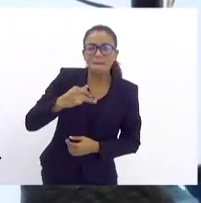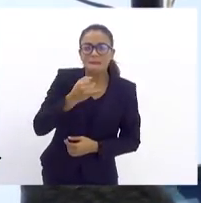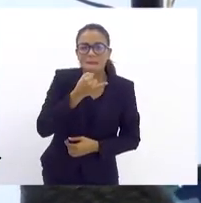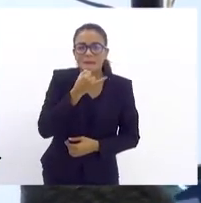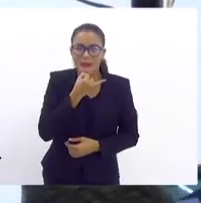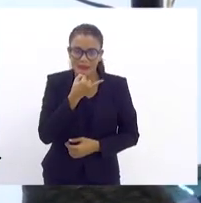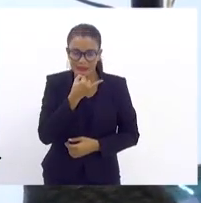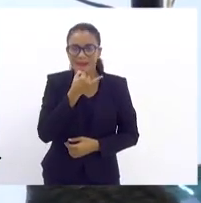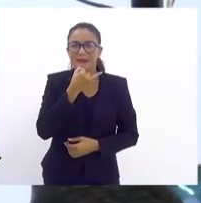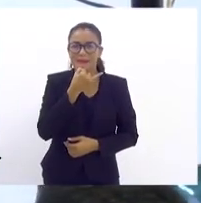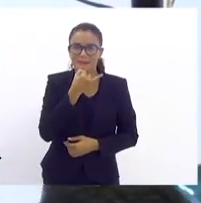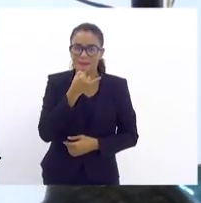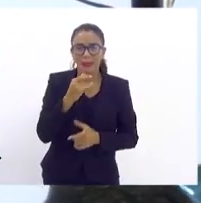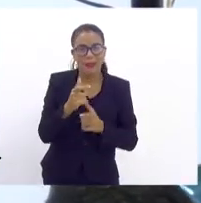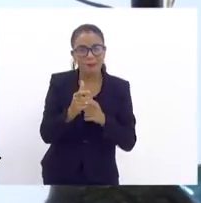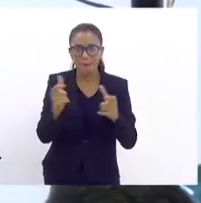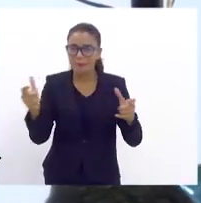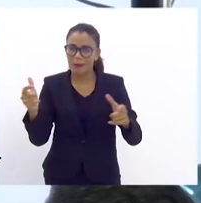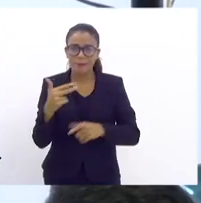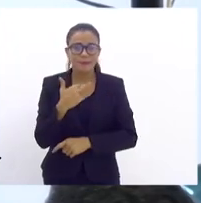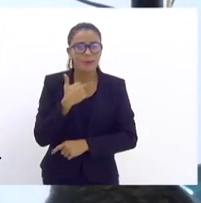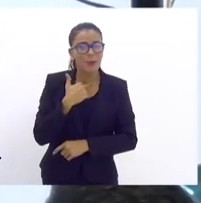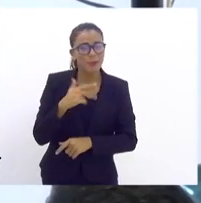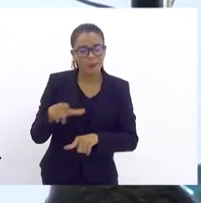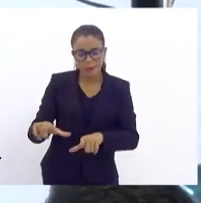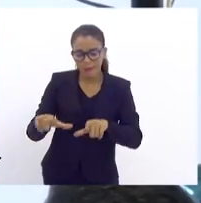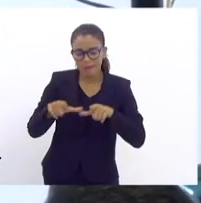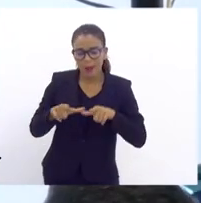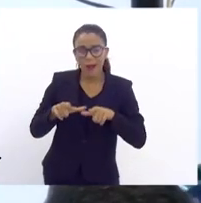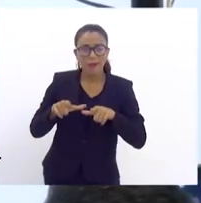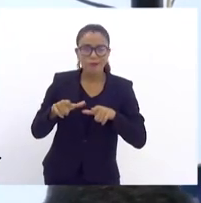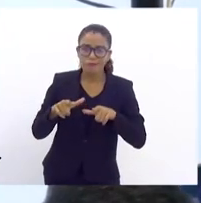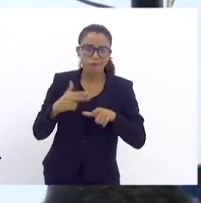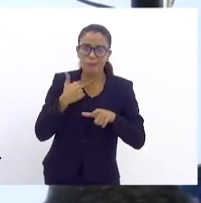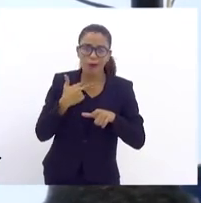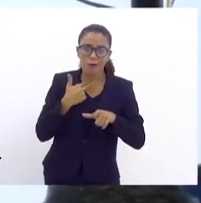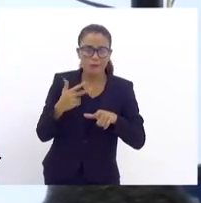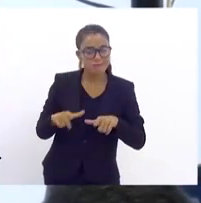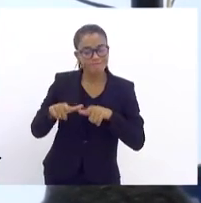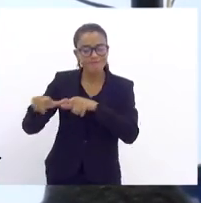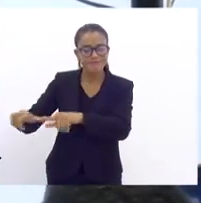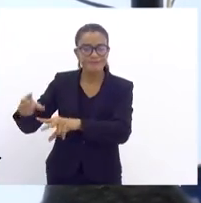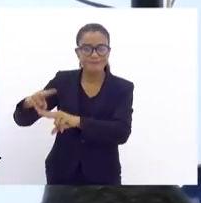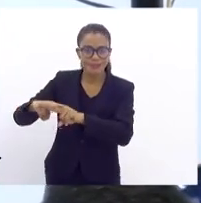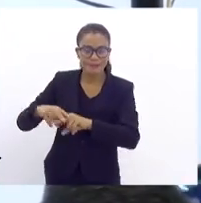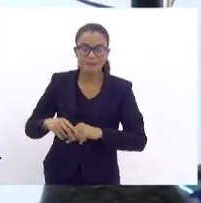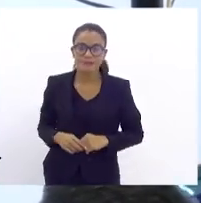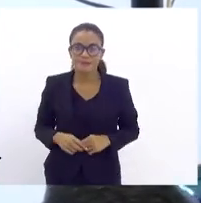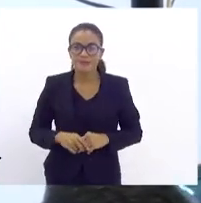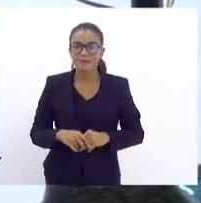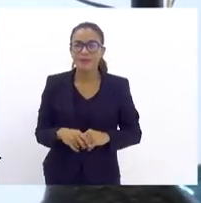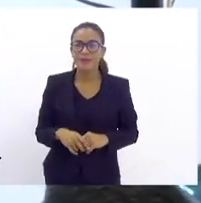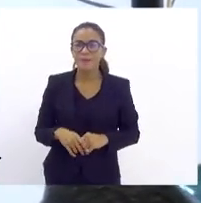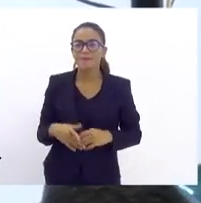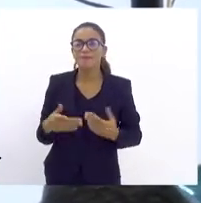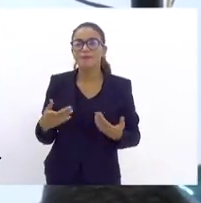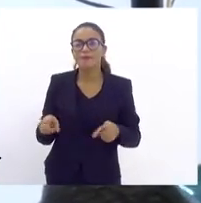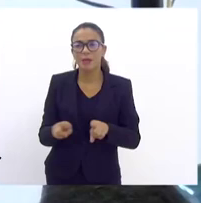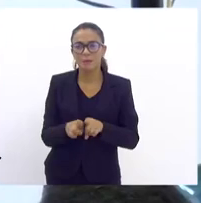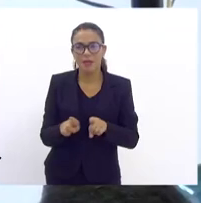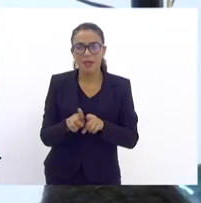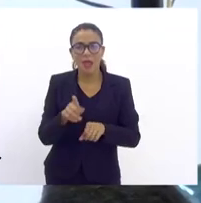podiam fazer justamente por não ficar com o laudo tinham perícia essa semana bom e é importante também para os que ainda só